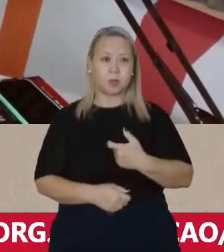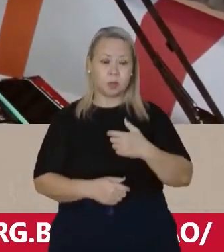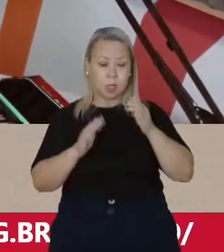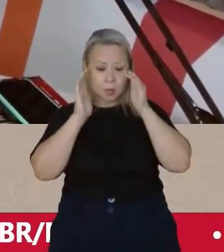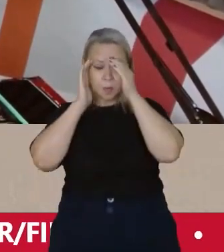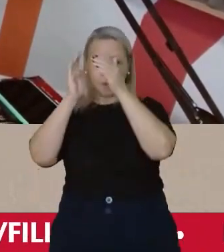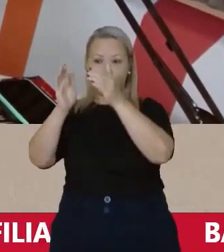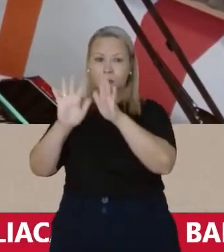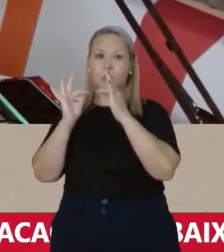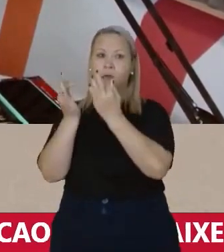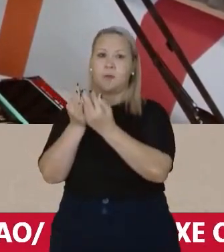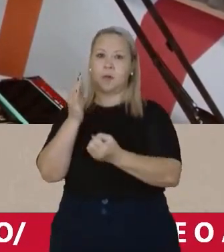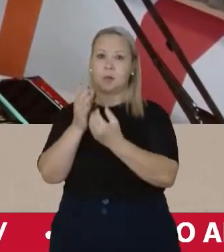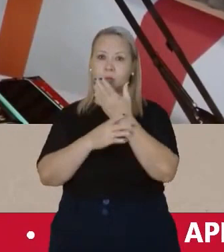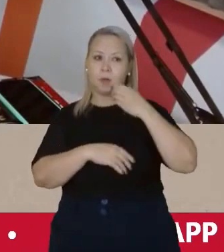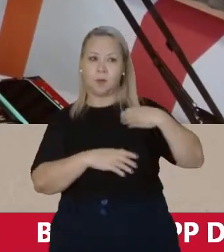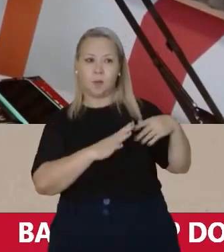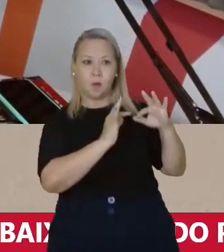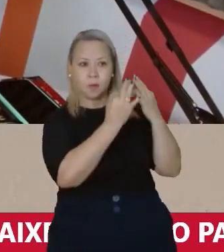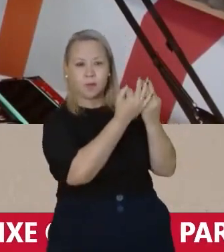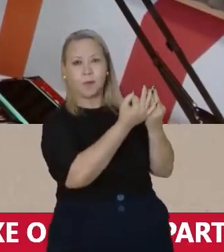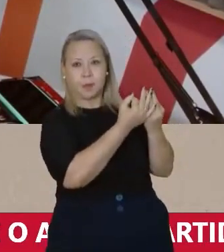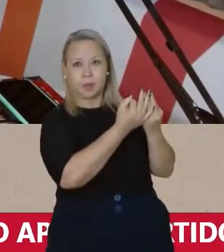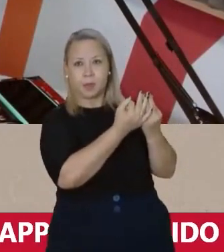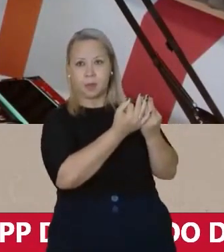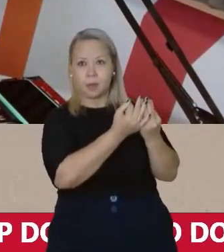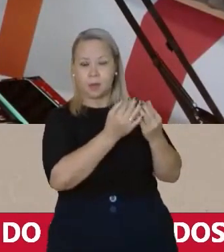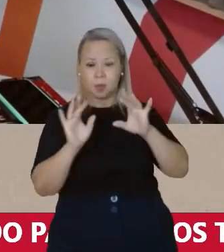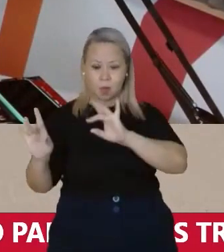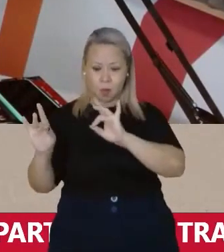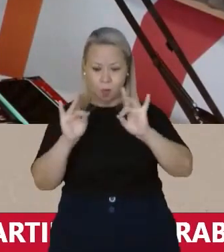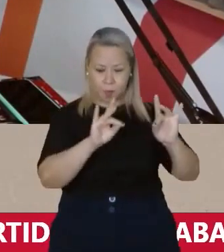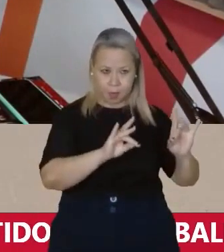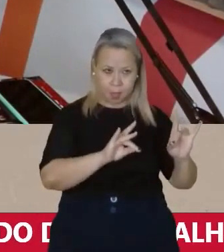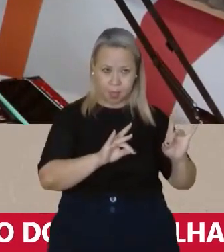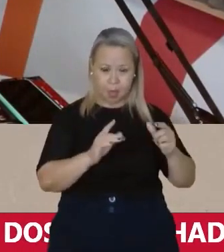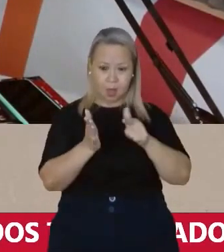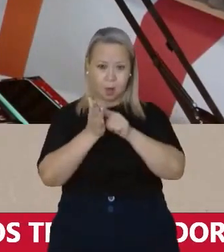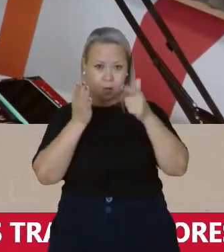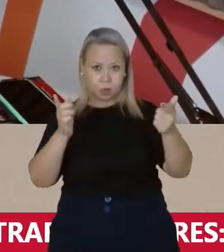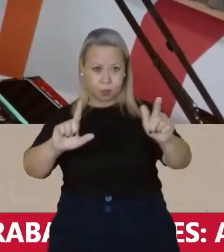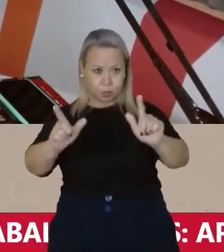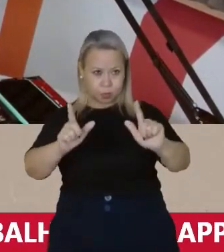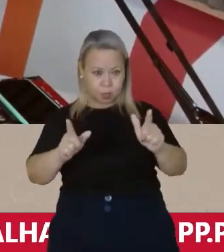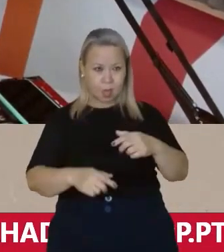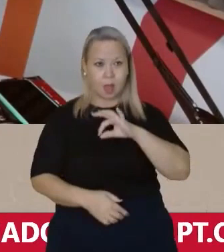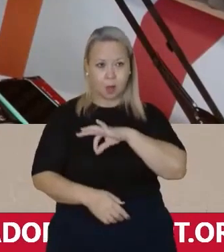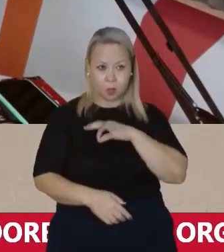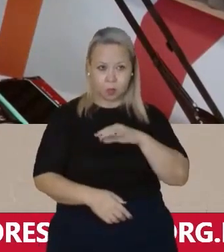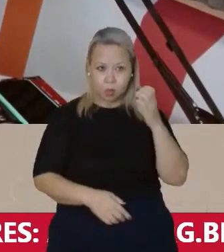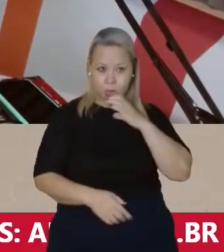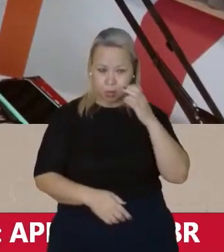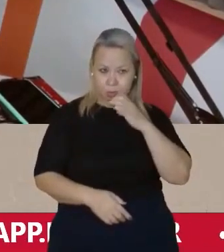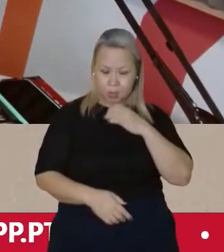família. Tanto é que nós criamos o Bolsa Família. Eu estou acompanhando aqui o jornal hoje, vendo como é que o auxílio emergencial, esse protótipo